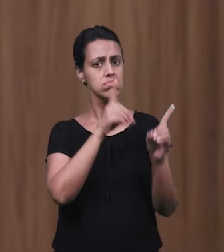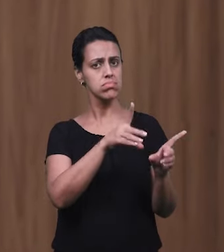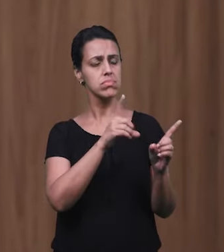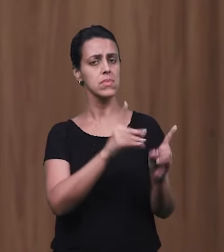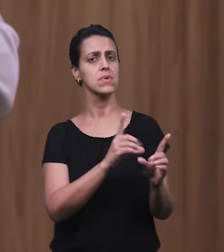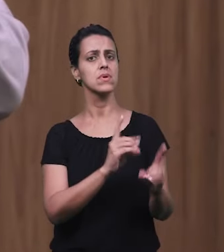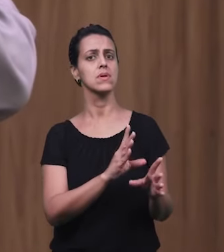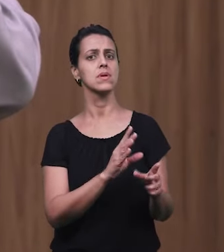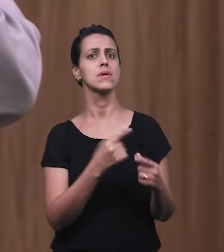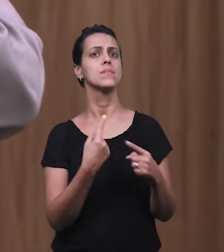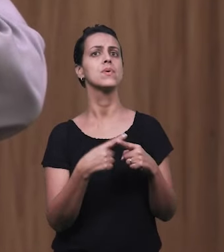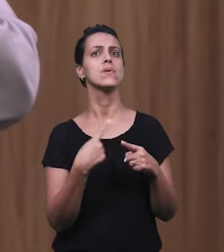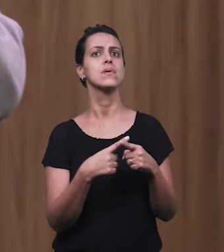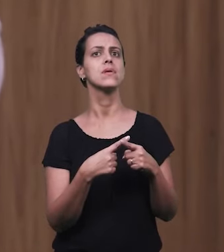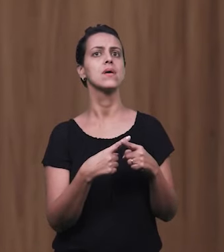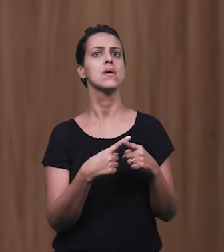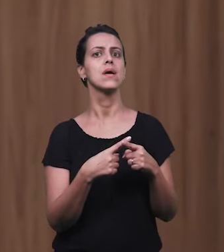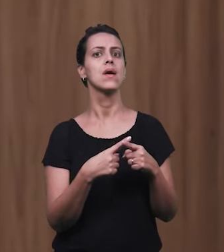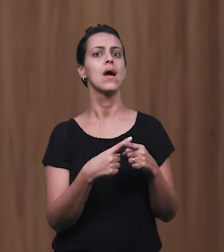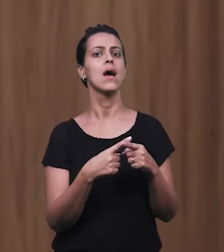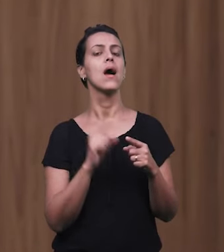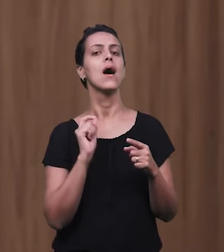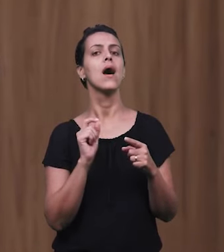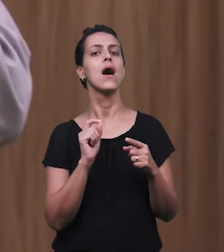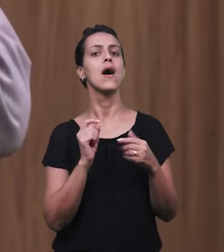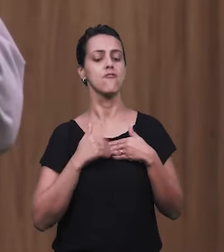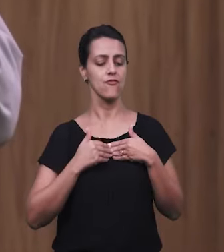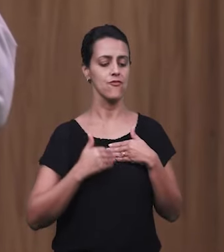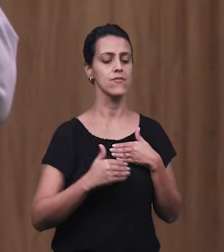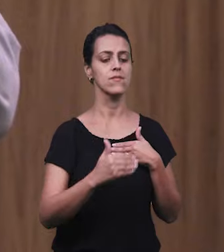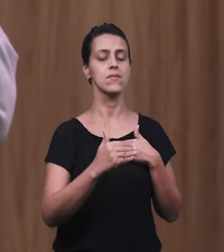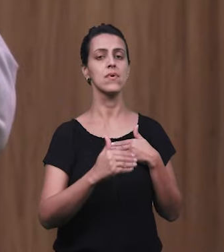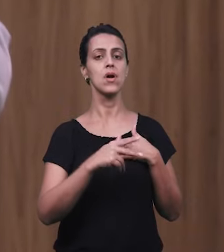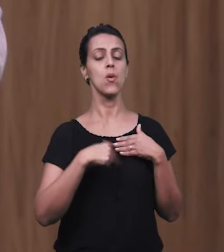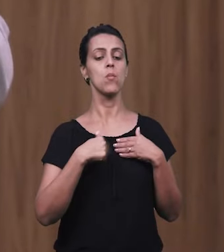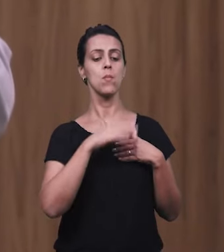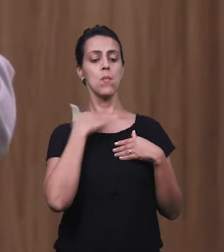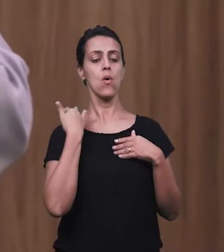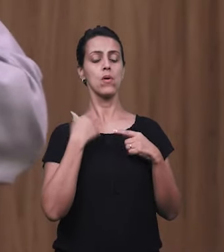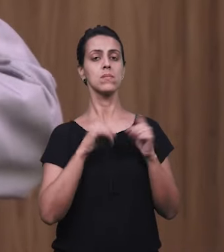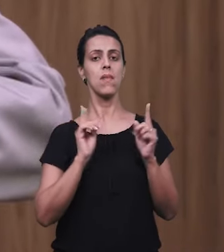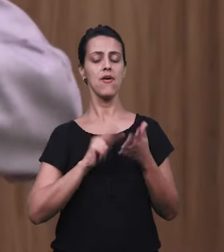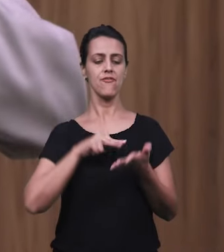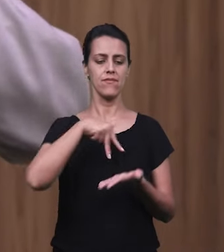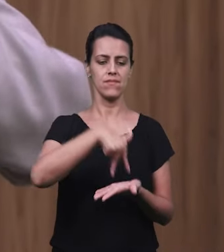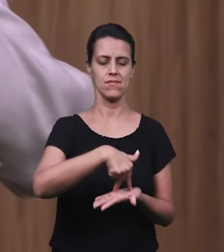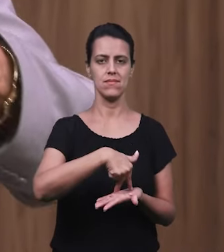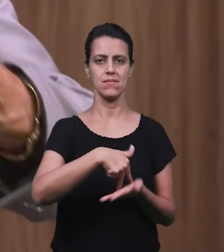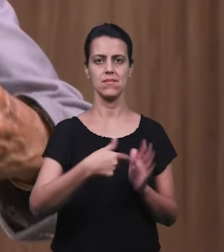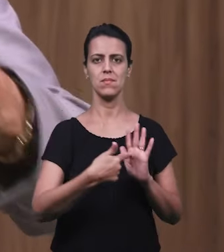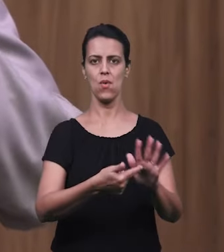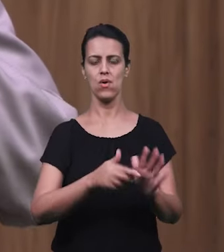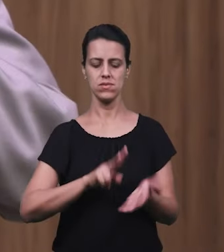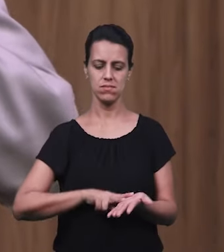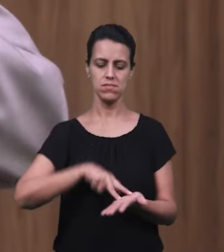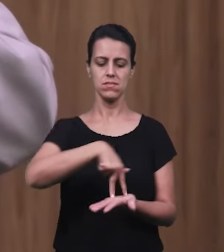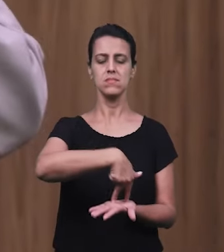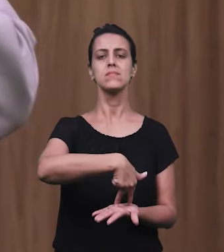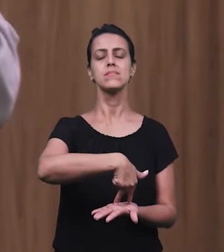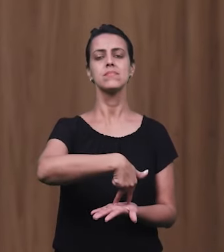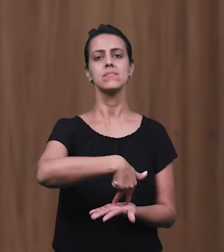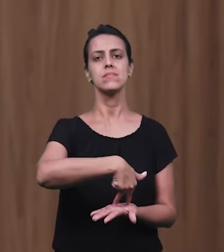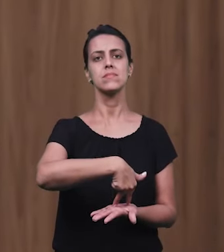função daquele que foi morto e reviveu. Então, ele está falando da ressurreição. Glória